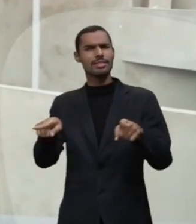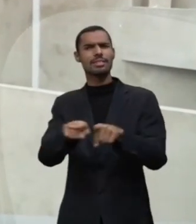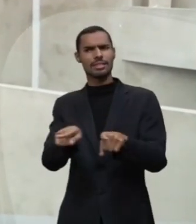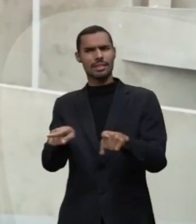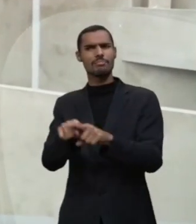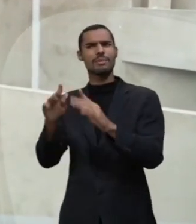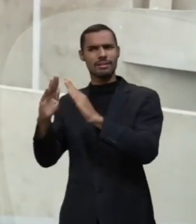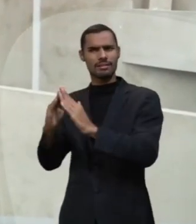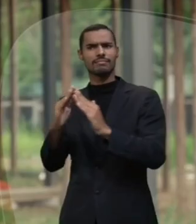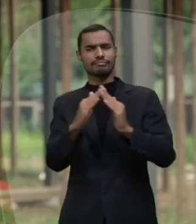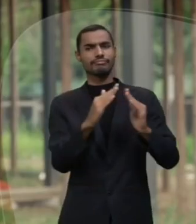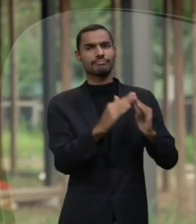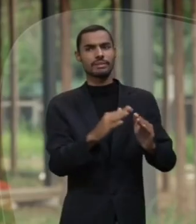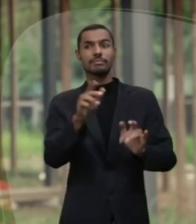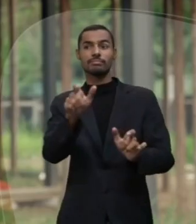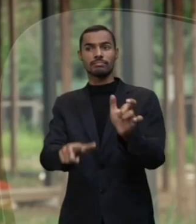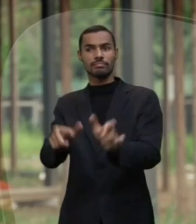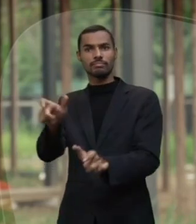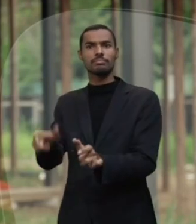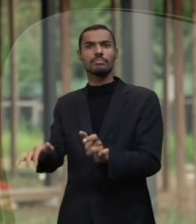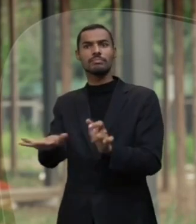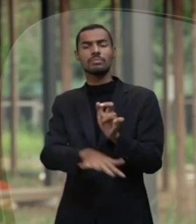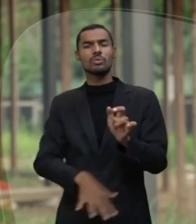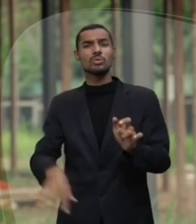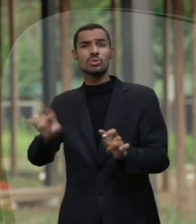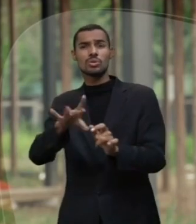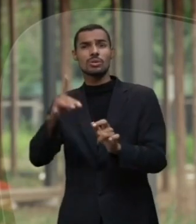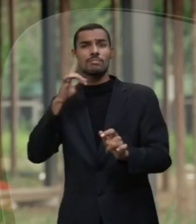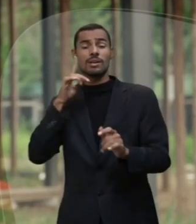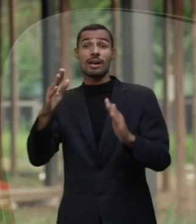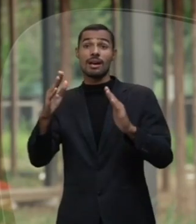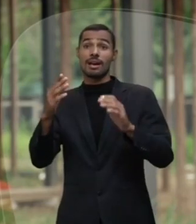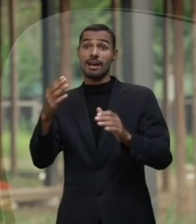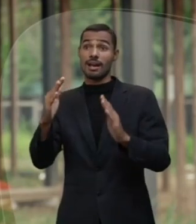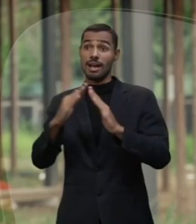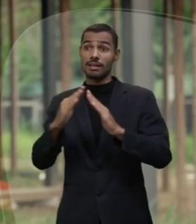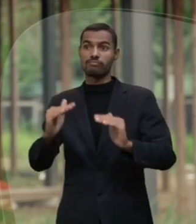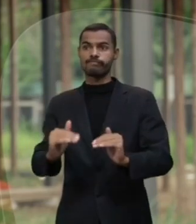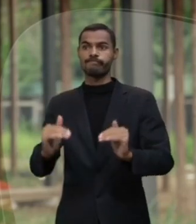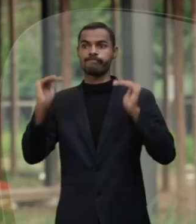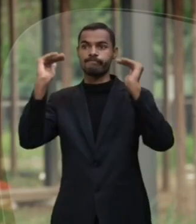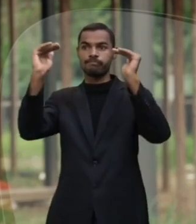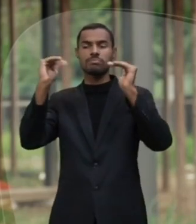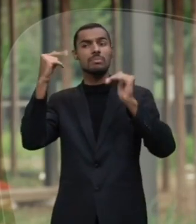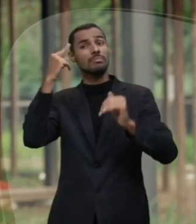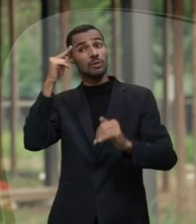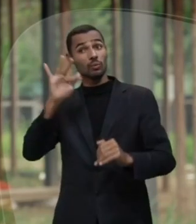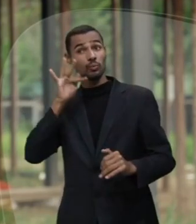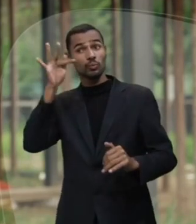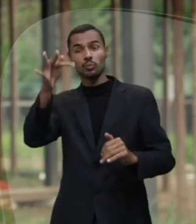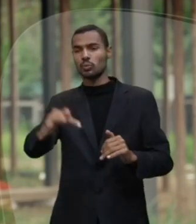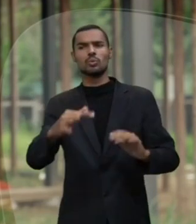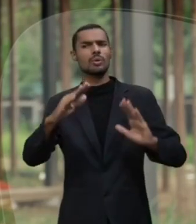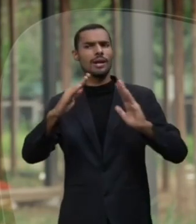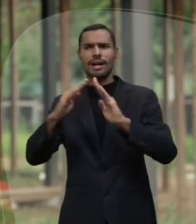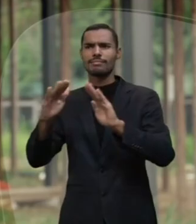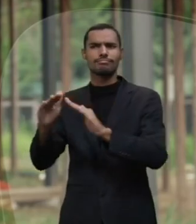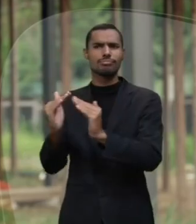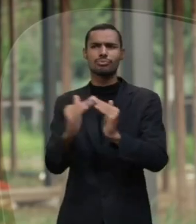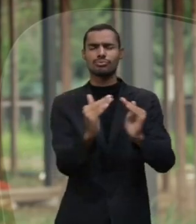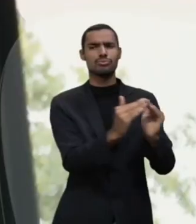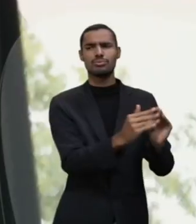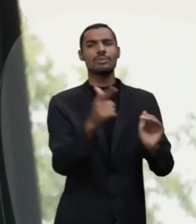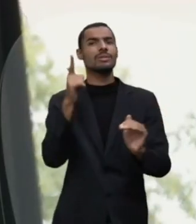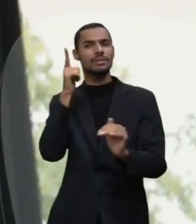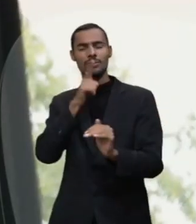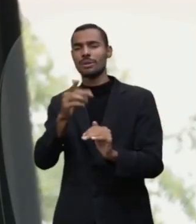casas populares. A gente constrói só casas de médio e alto padrão, mas eu acredito que futuramente vão começar até casas populares a ser